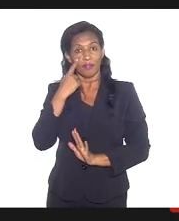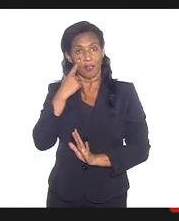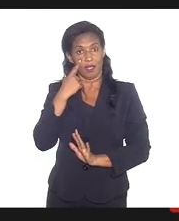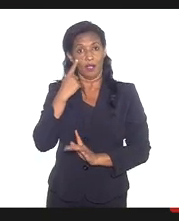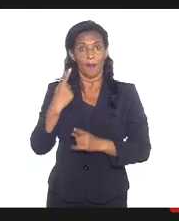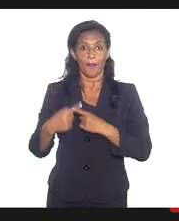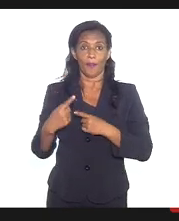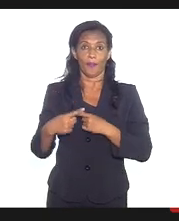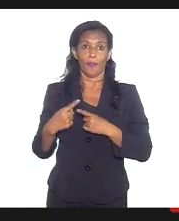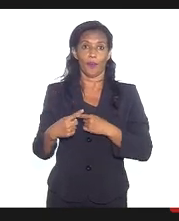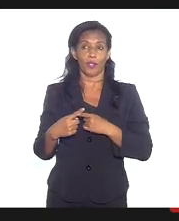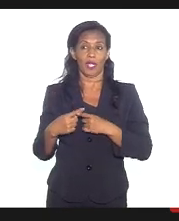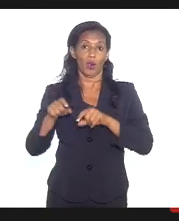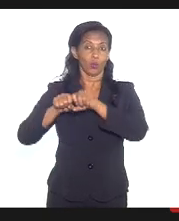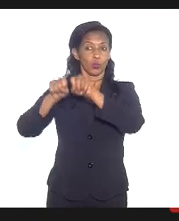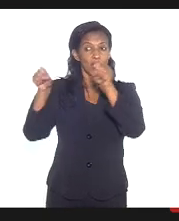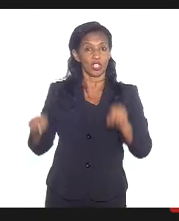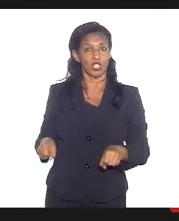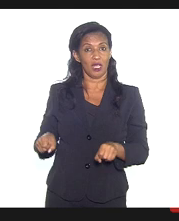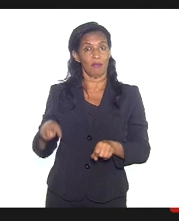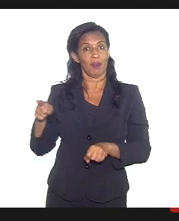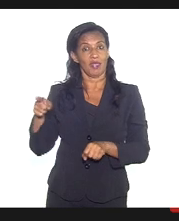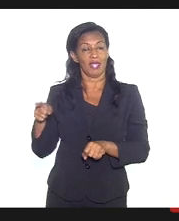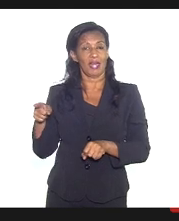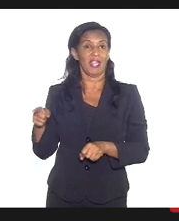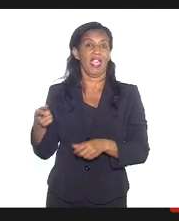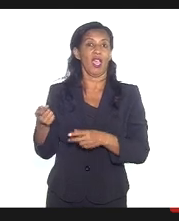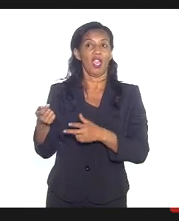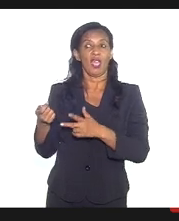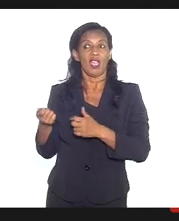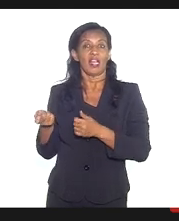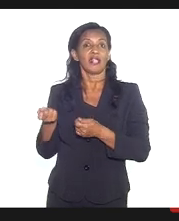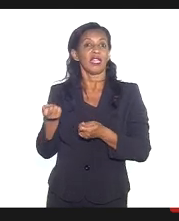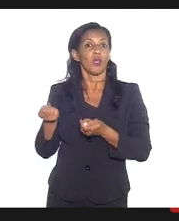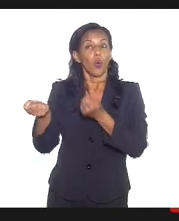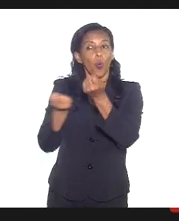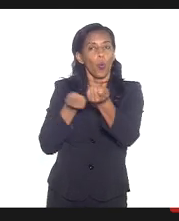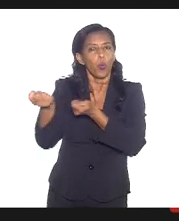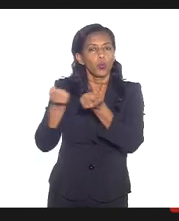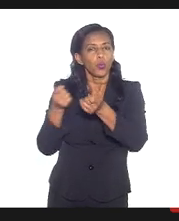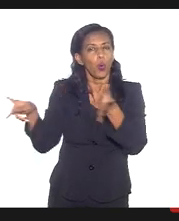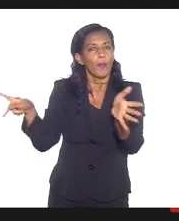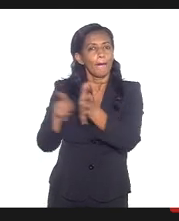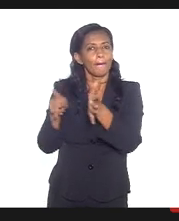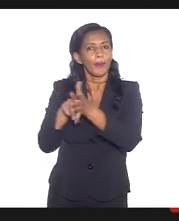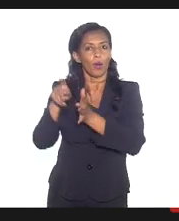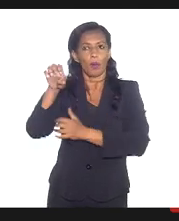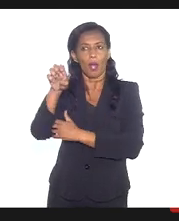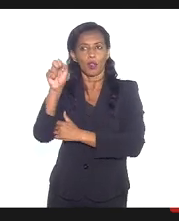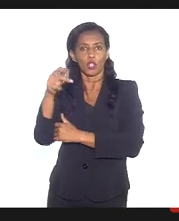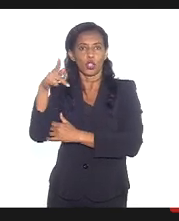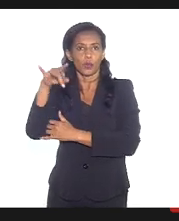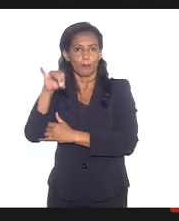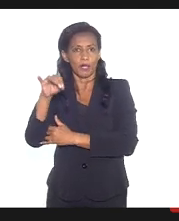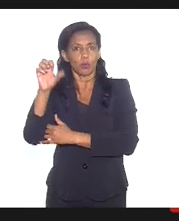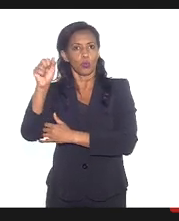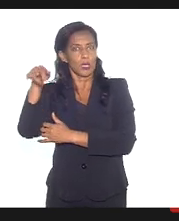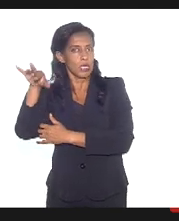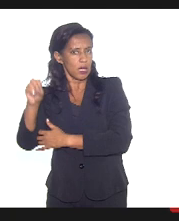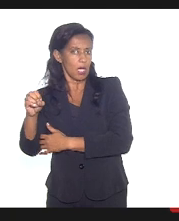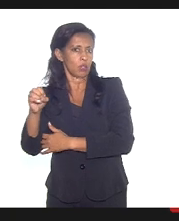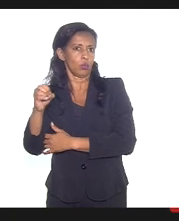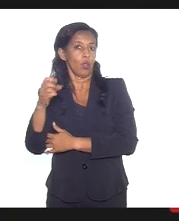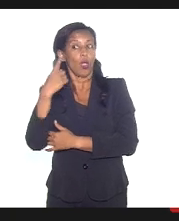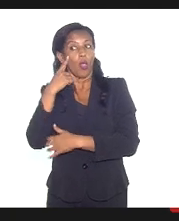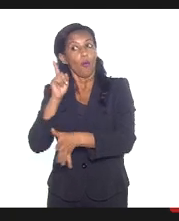um sistema que ele é controlado pelo Espírito Santo e os estados têm acesso, tá? Eu teria que ver se os municípios podem